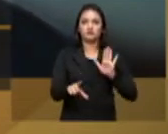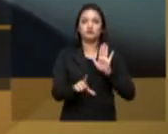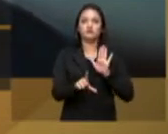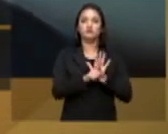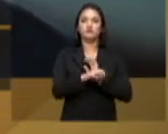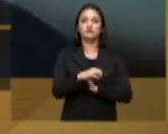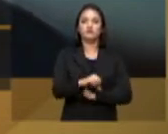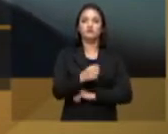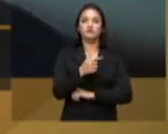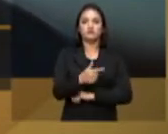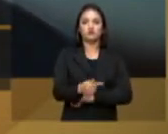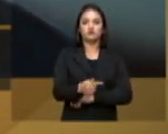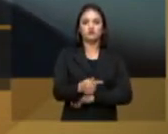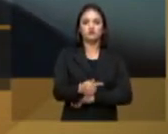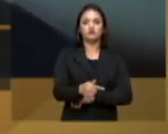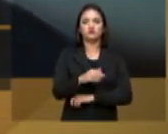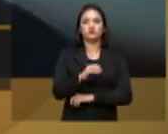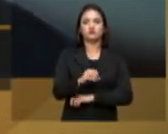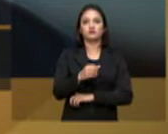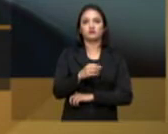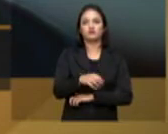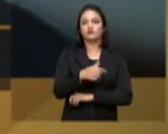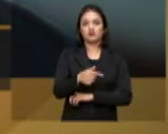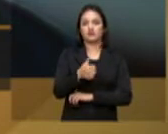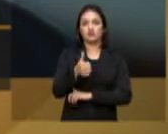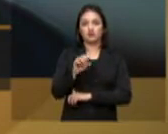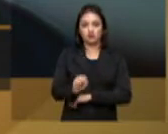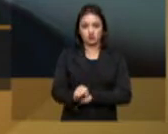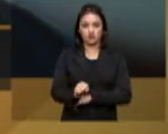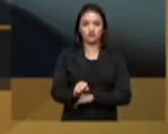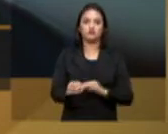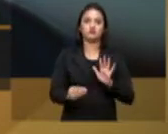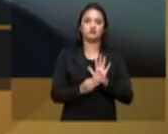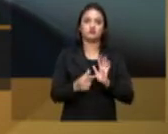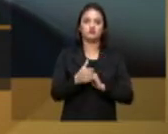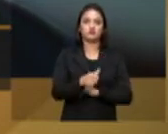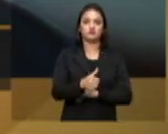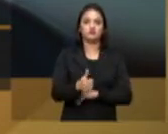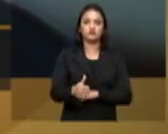9.718, 98, incluídos pela Lei 11.727,